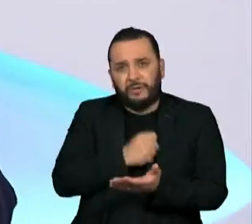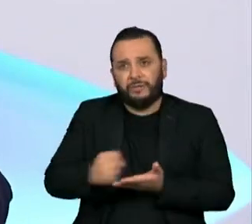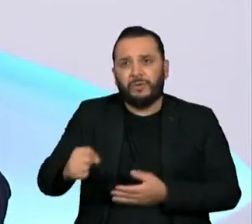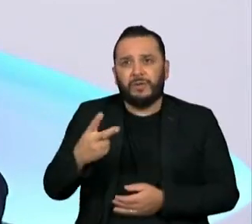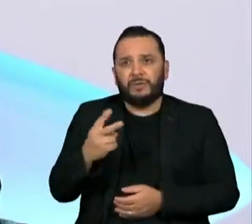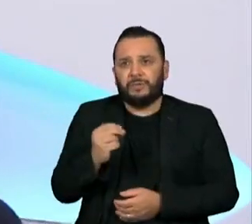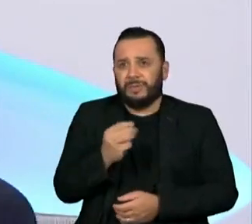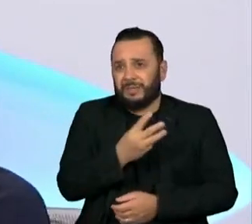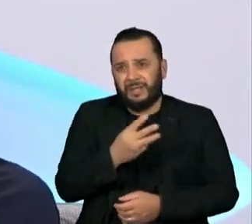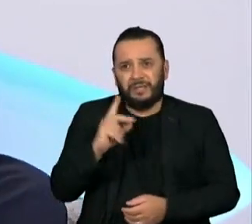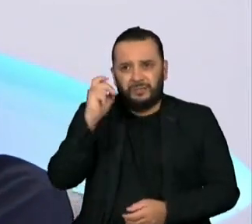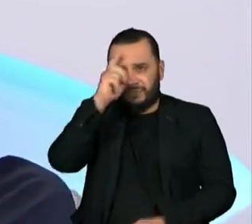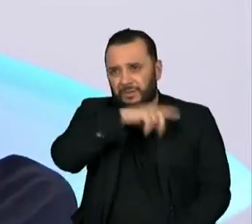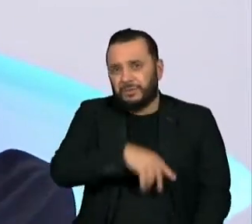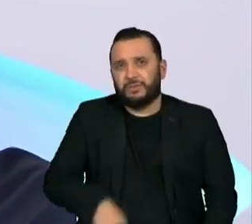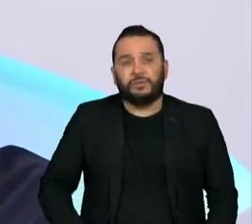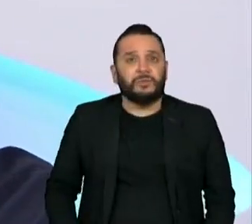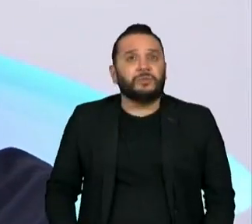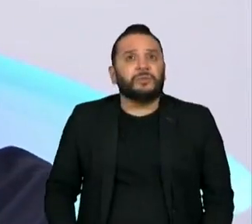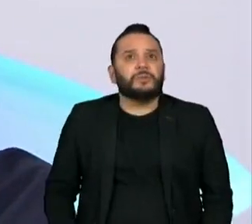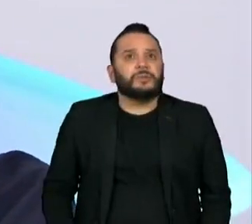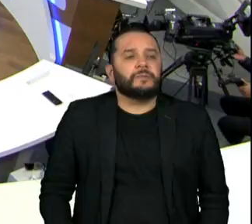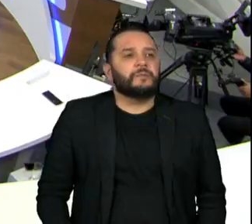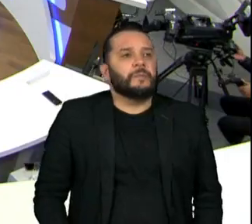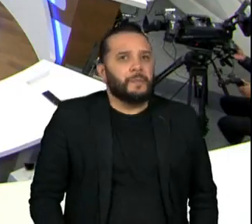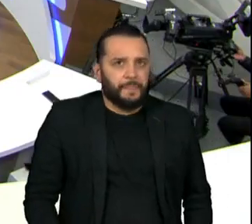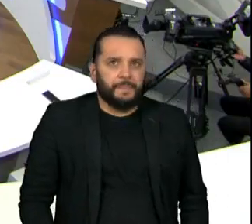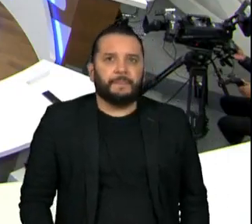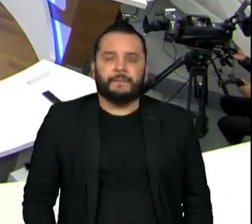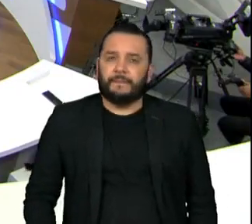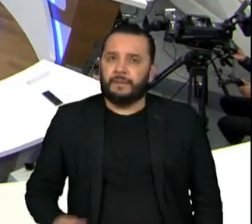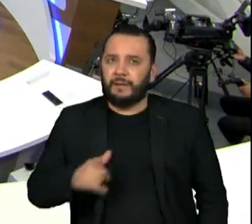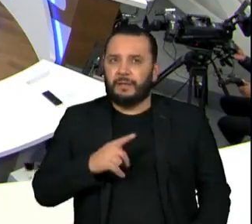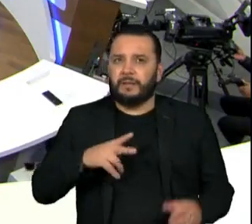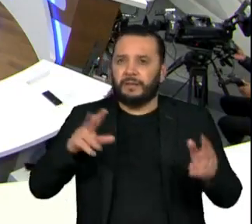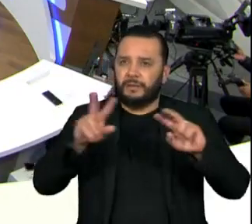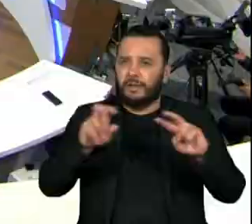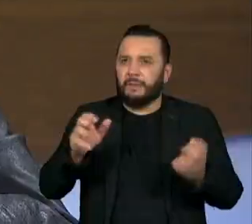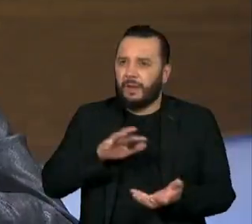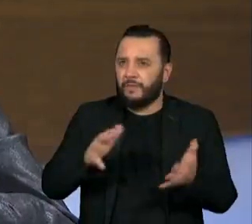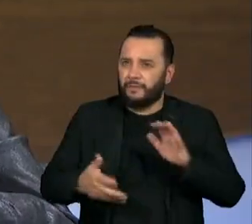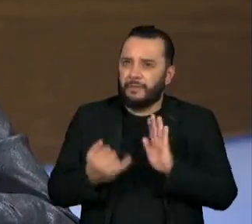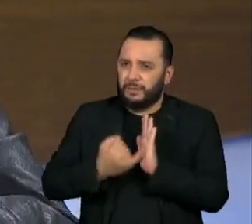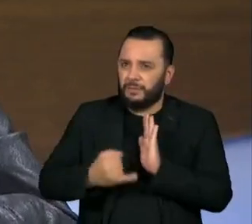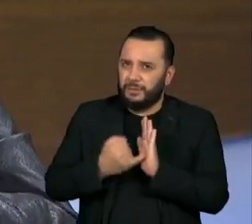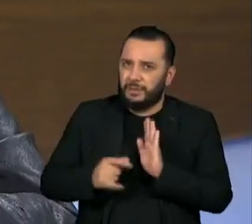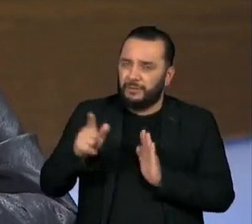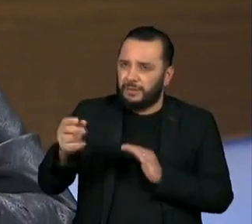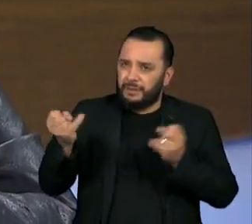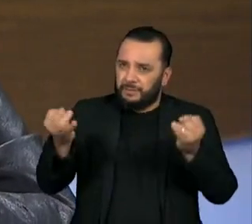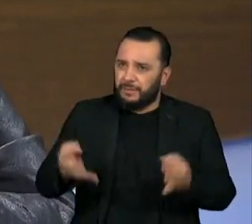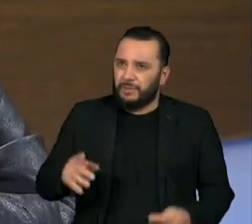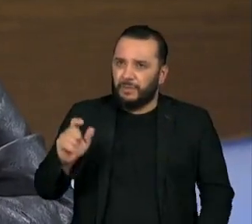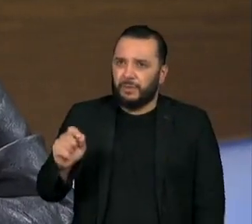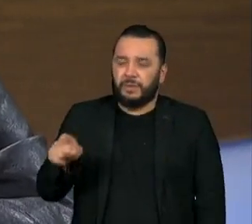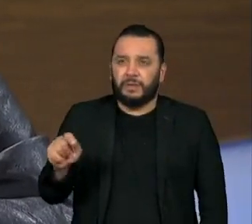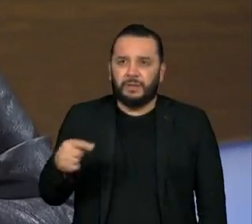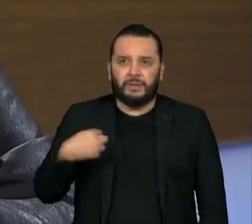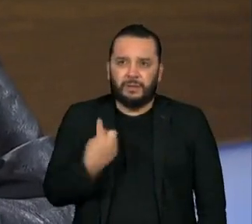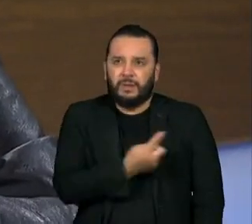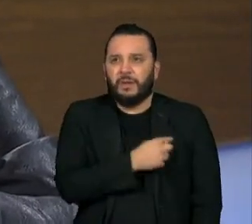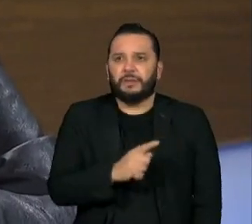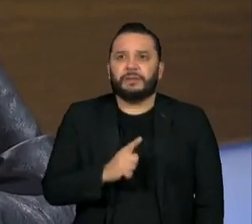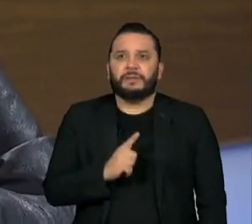a ser conhecido no início eu queria entrar na tema da reforma tributária ou sua mãe não falou agora que nós